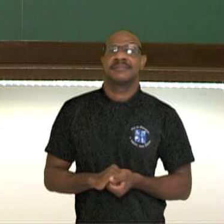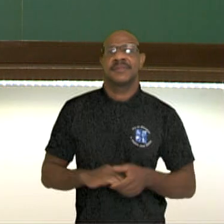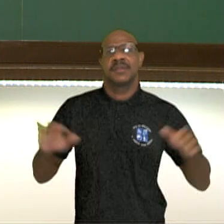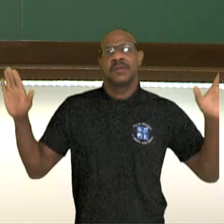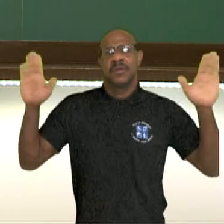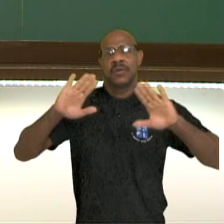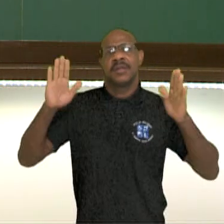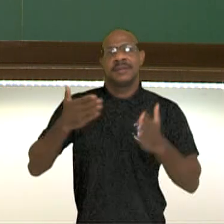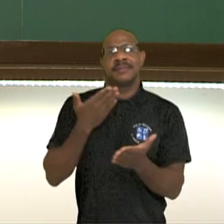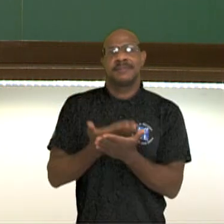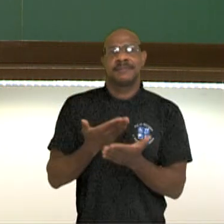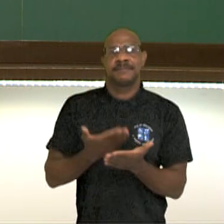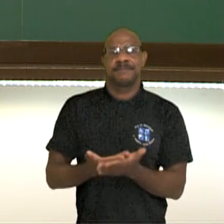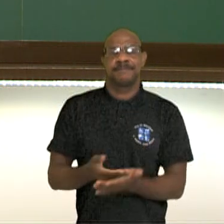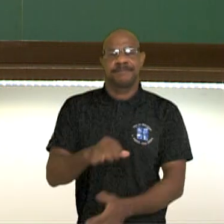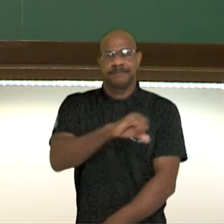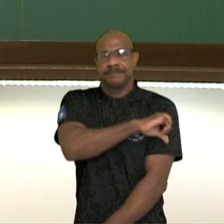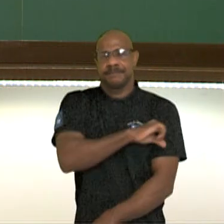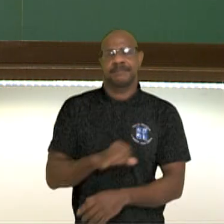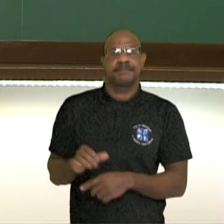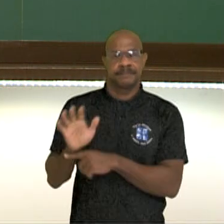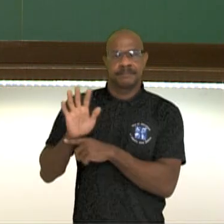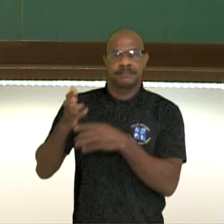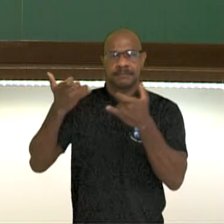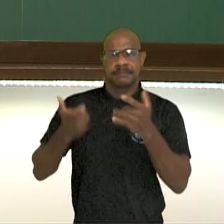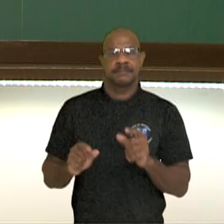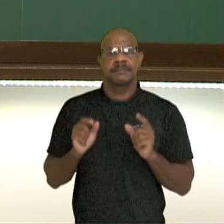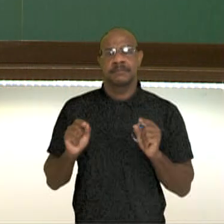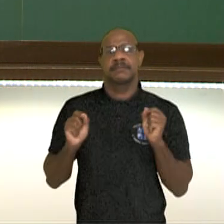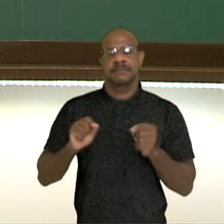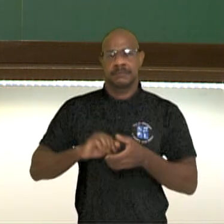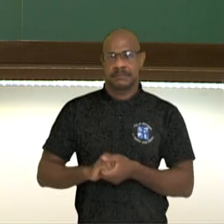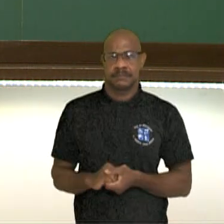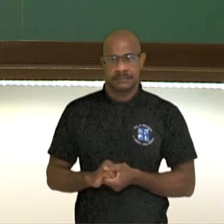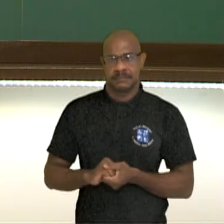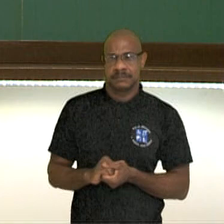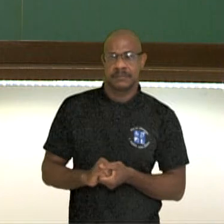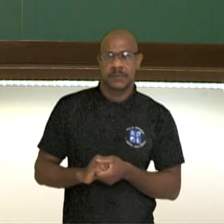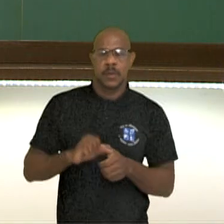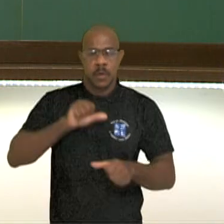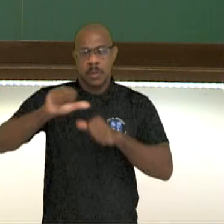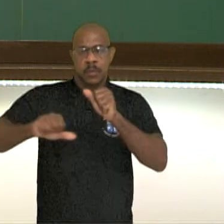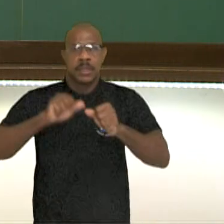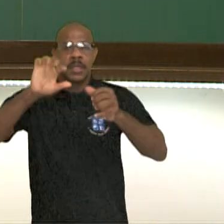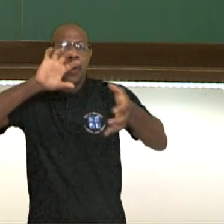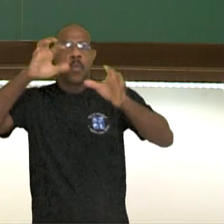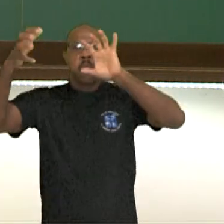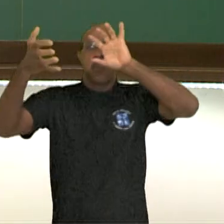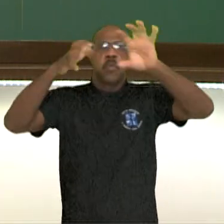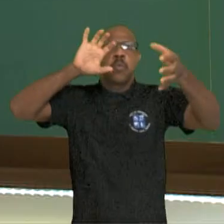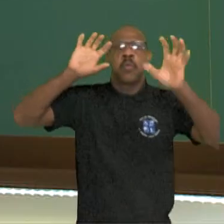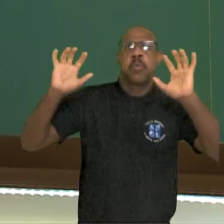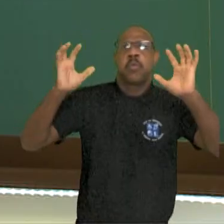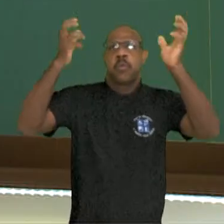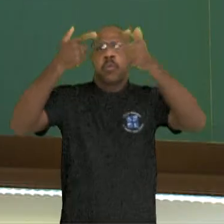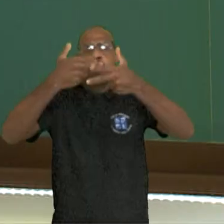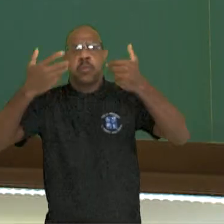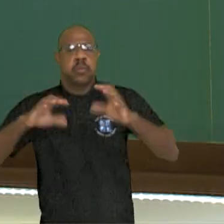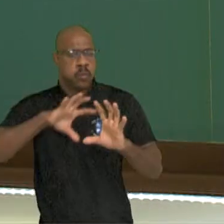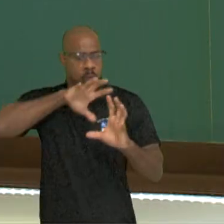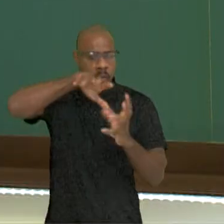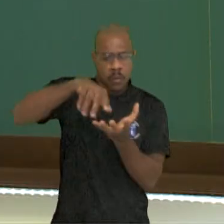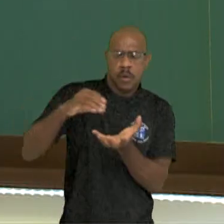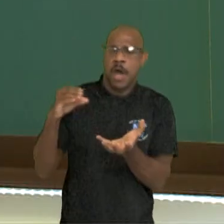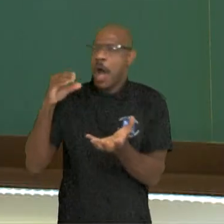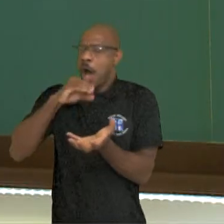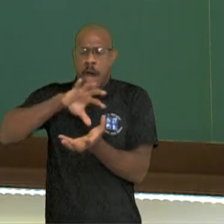Olá, estudantes do nono ano! Neste vídeo vamos falar sobre mudanças climáticas e aquecimento global. Para isso, é importante